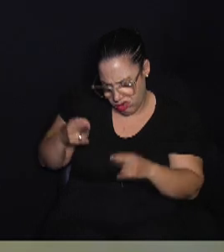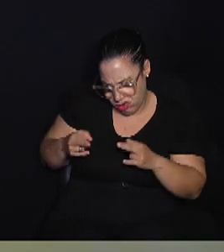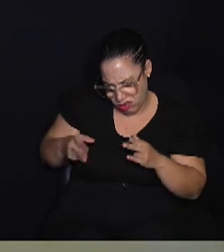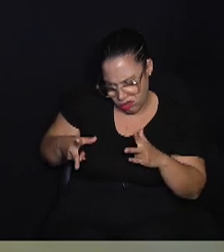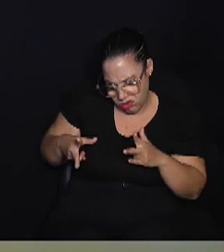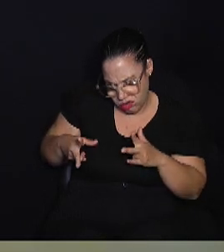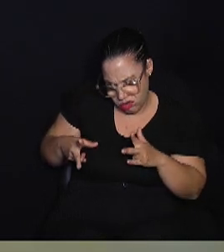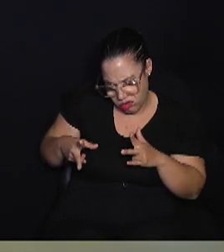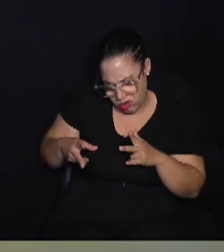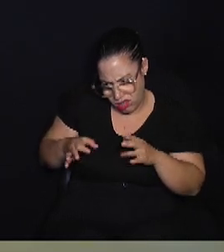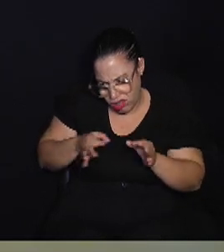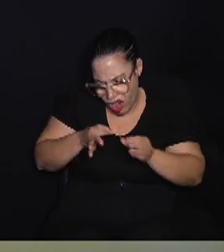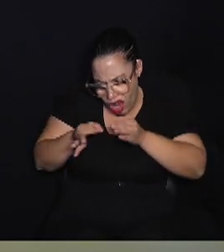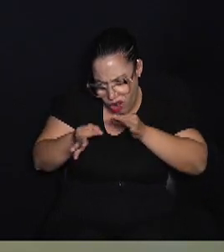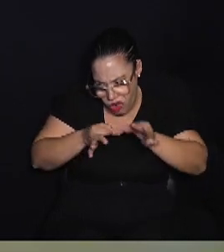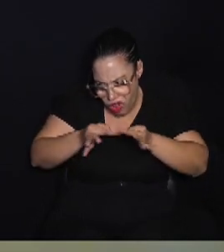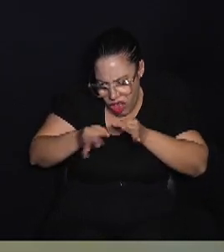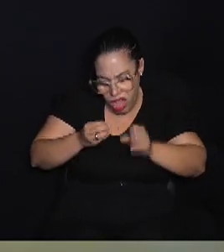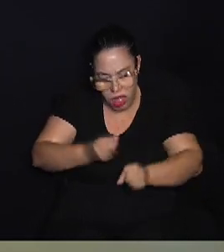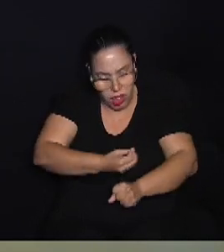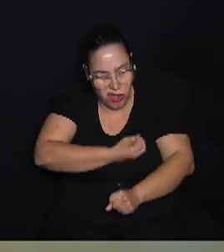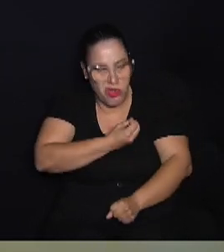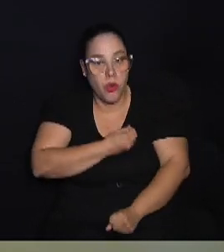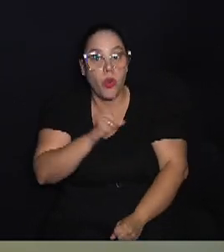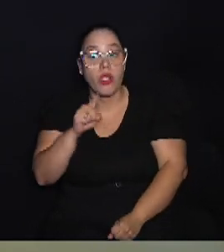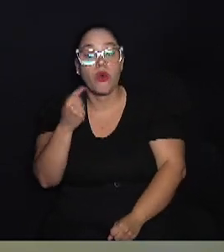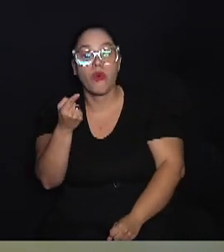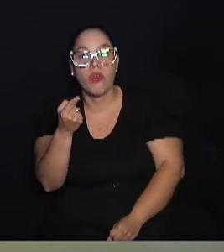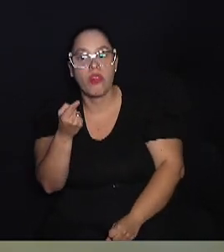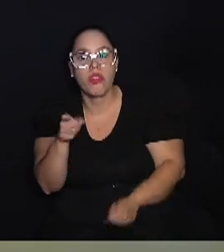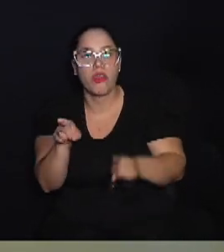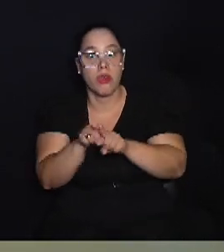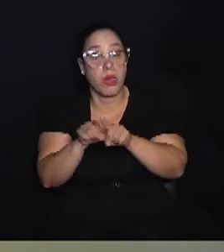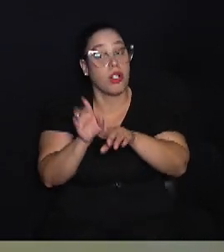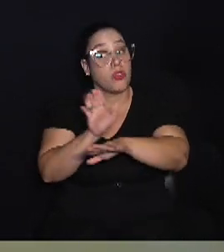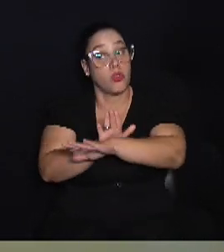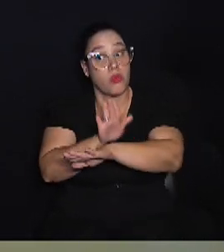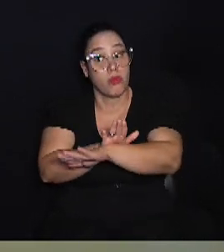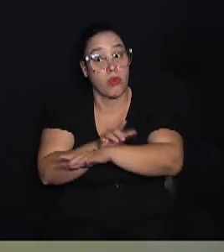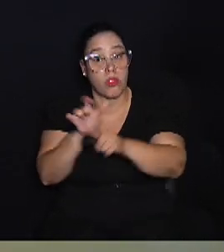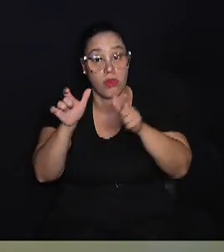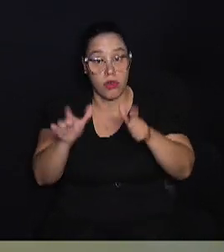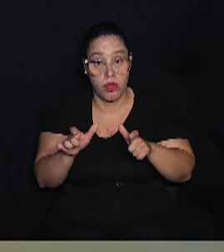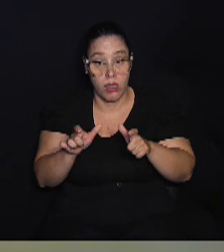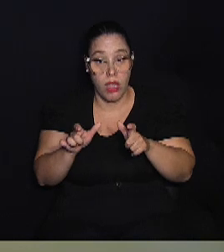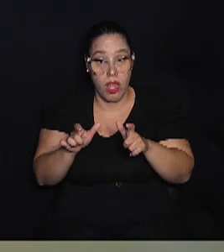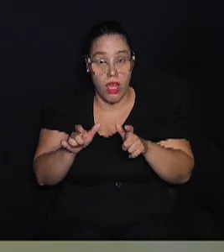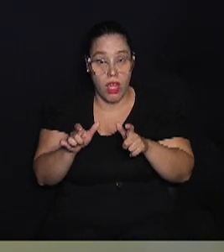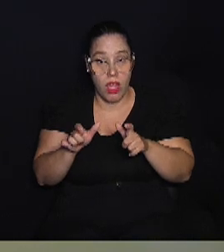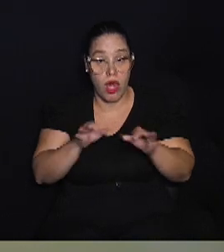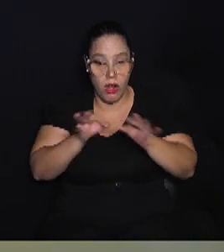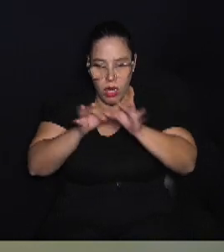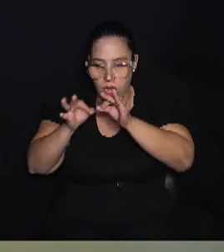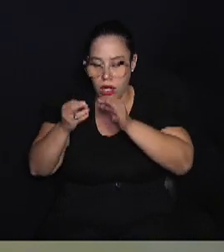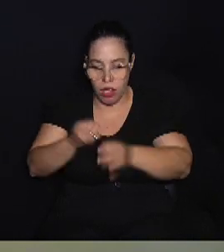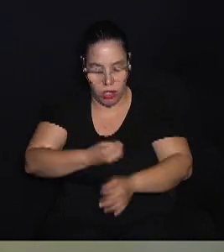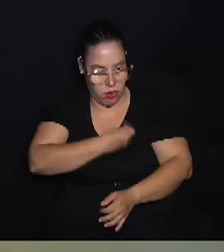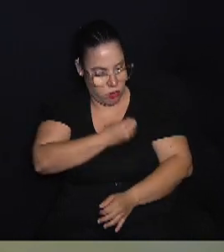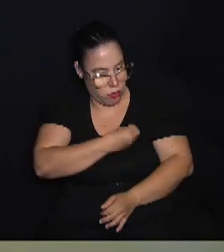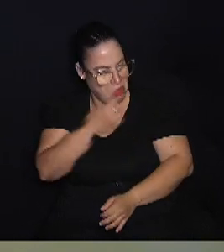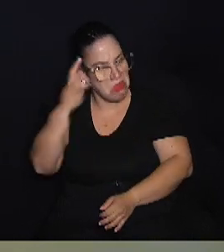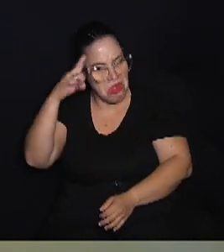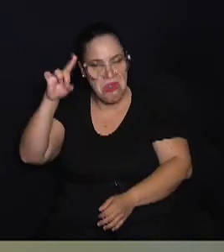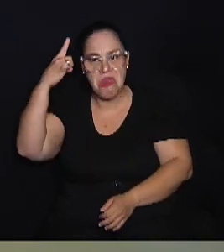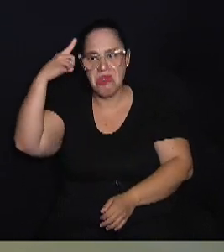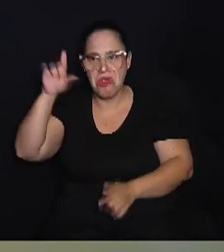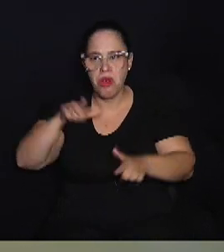na organização da sua vida. Outra coisa, também ajuda. Uma pessoa que era organizada na vida dela, no cotidiano, no